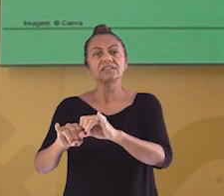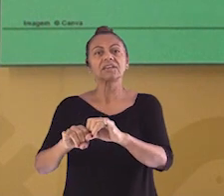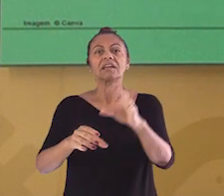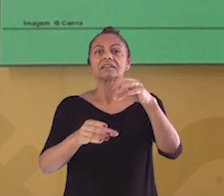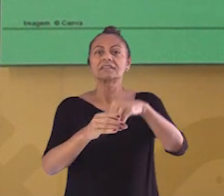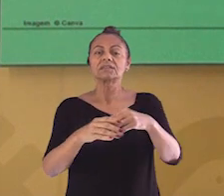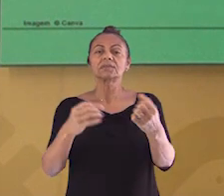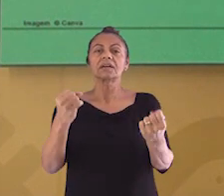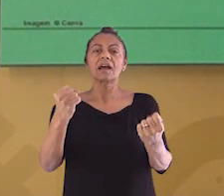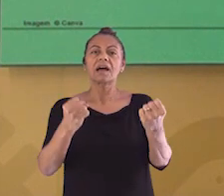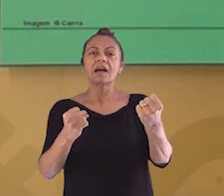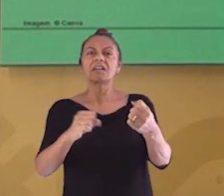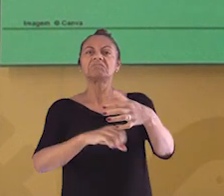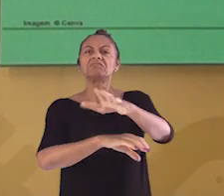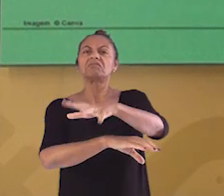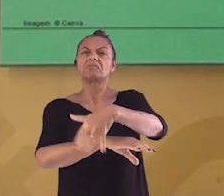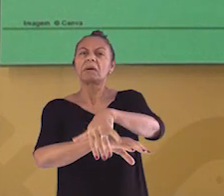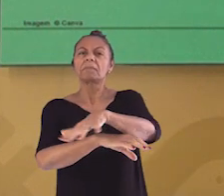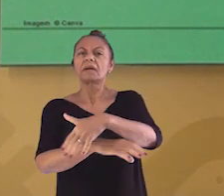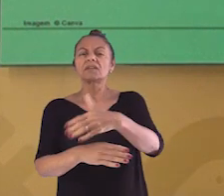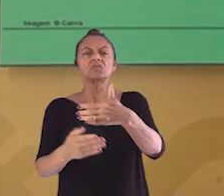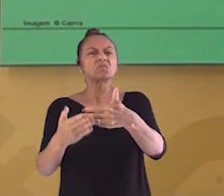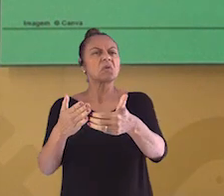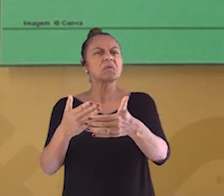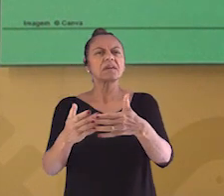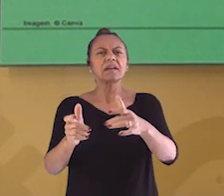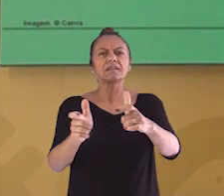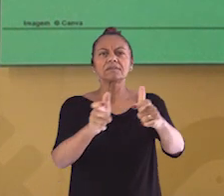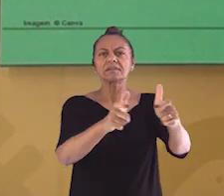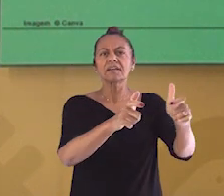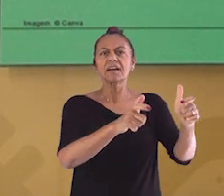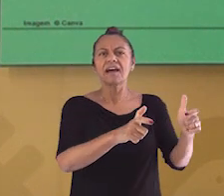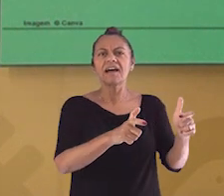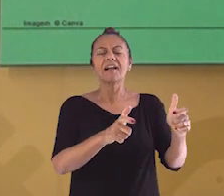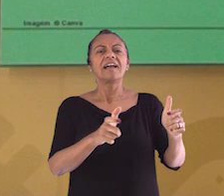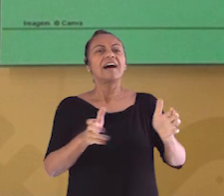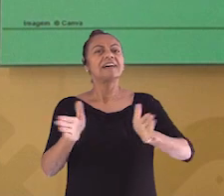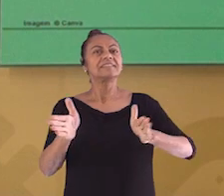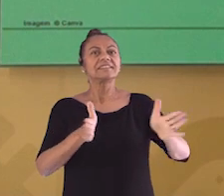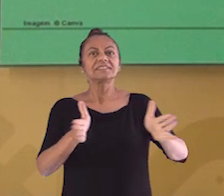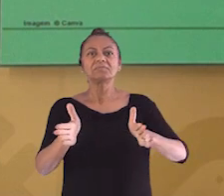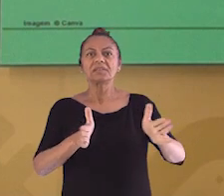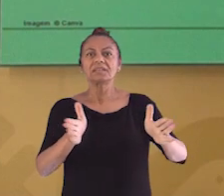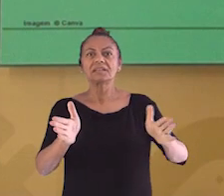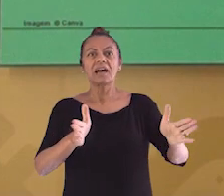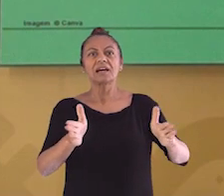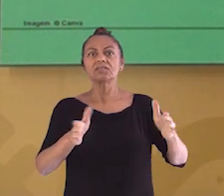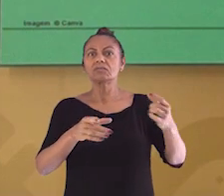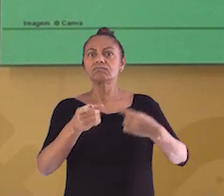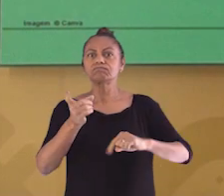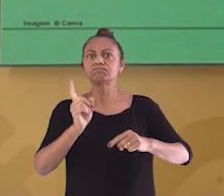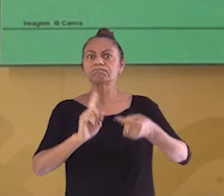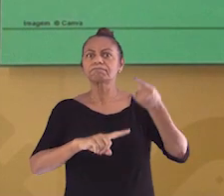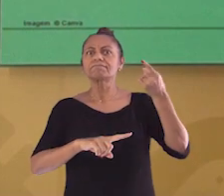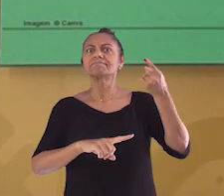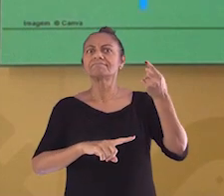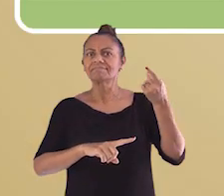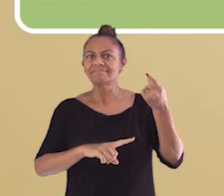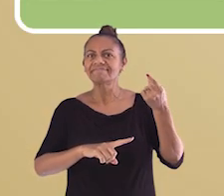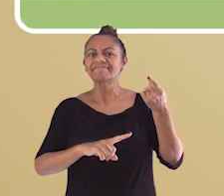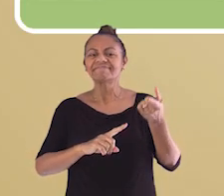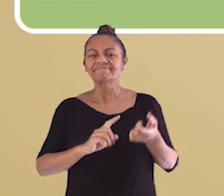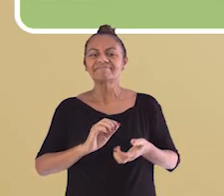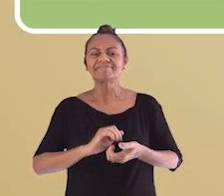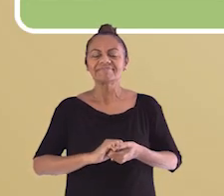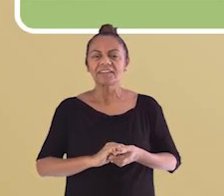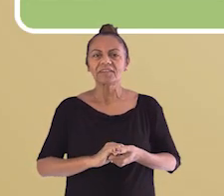O Wi-Fi e sua popularização e facilidade de acesso é um marco revolucionário desse momento histórico.